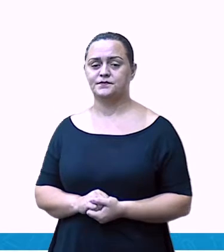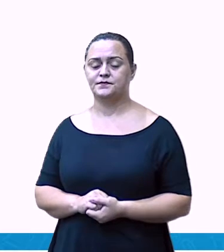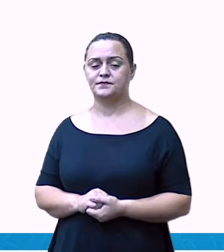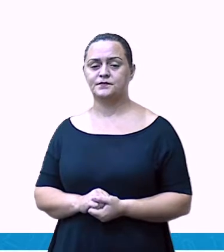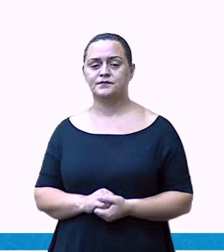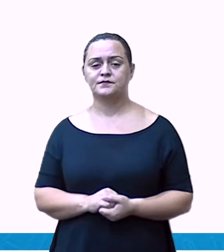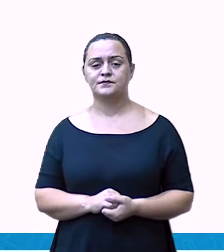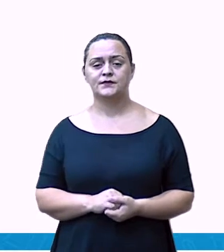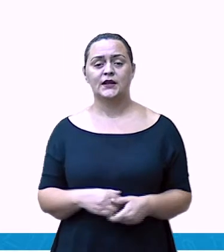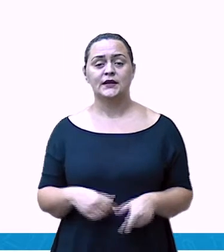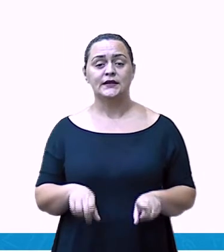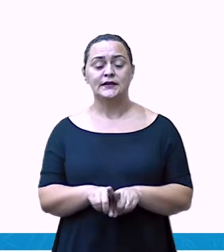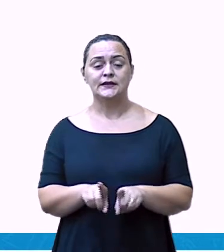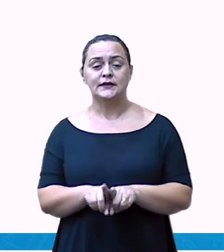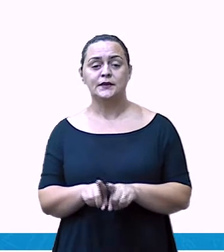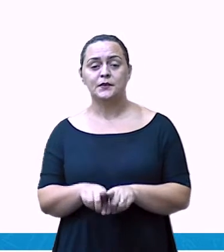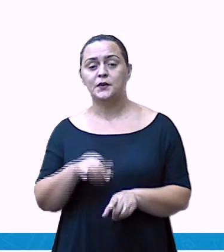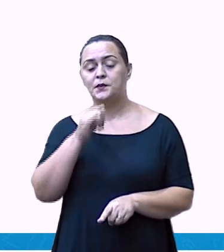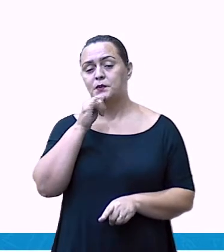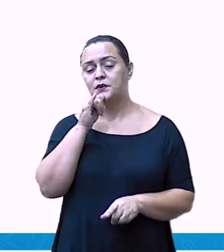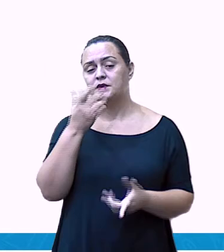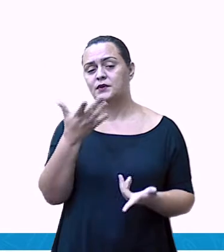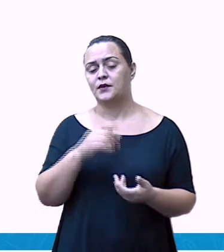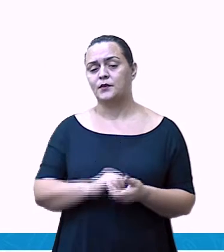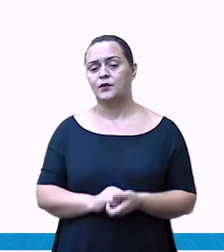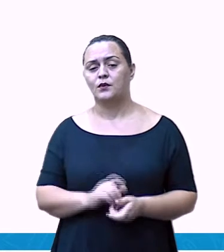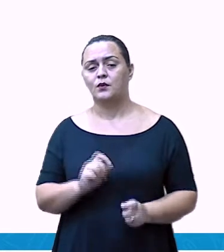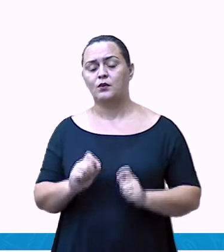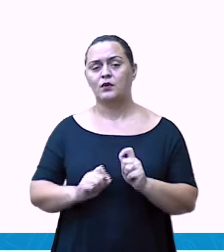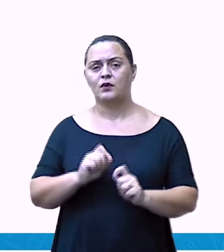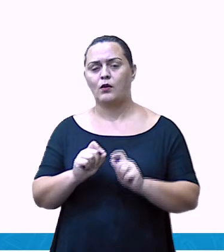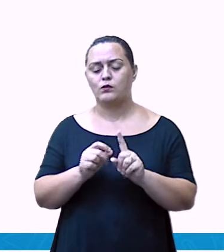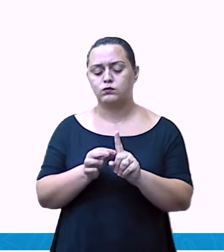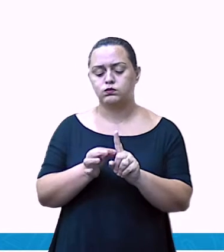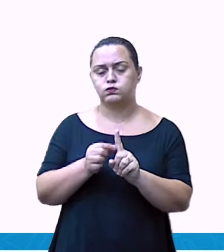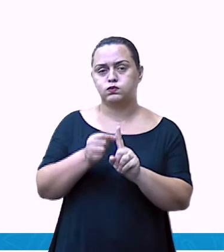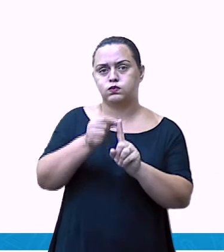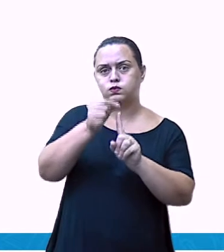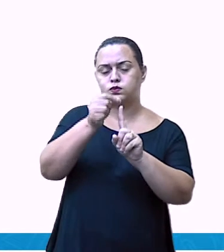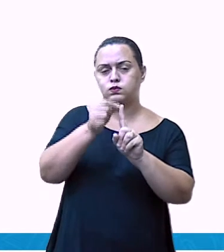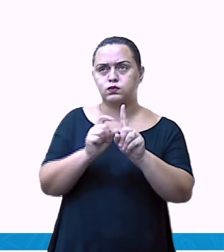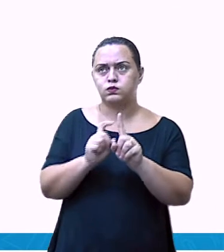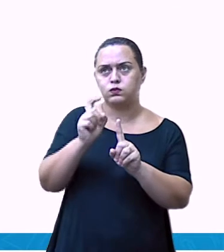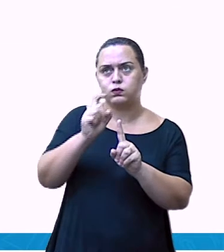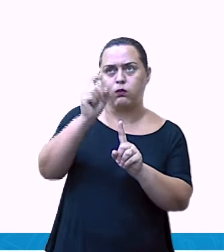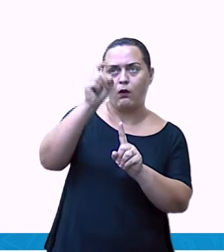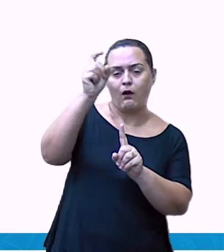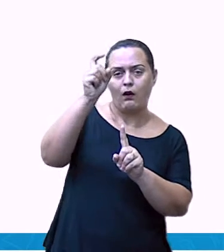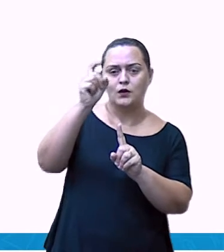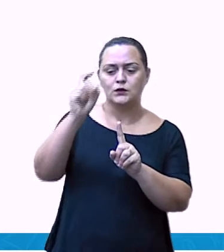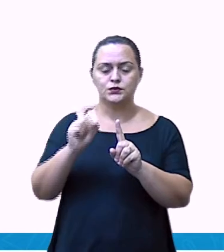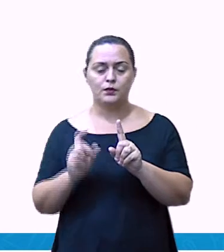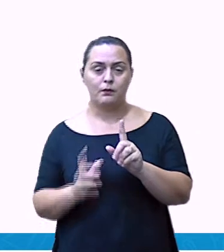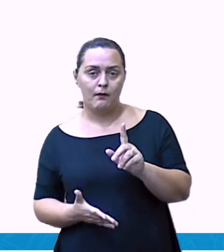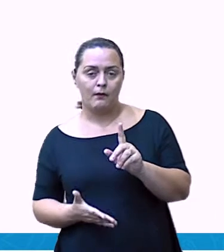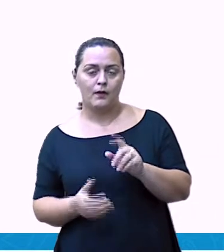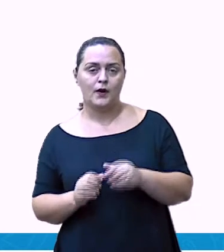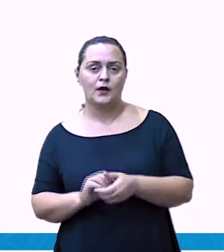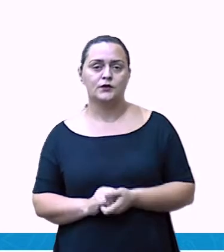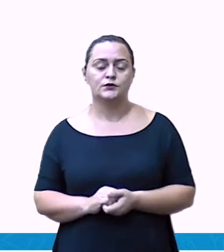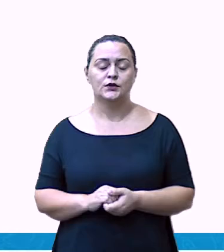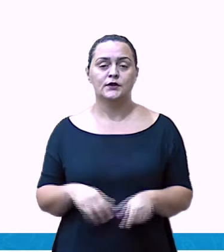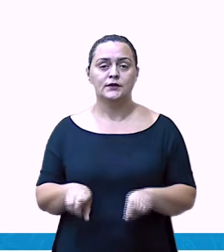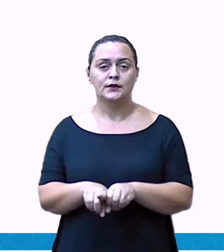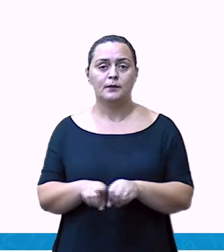E fatores geográficos, como a altitude e a latitude, né? Maritimidade e